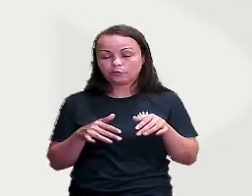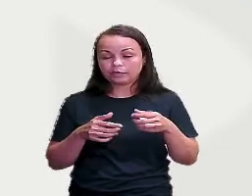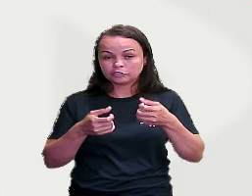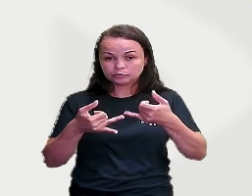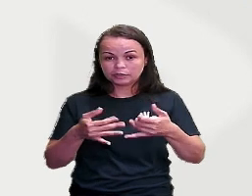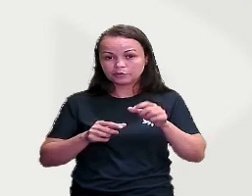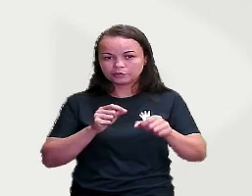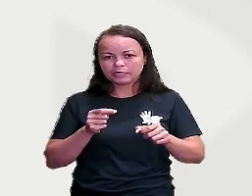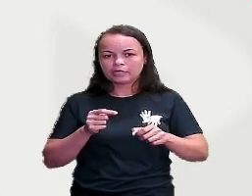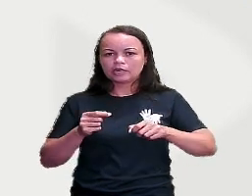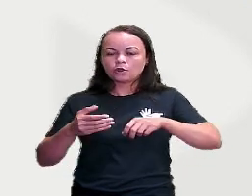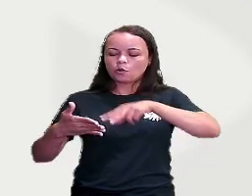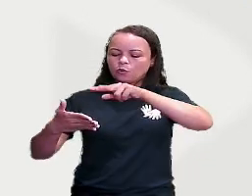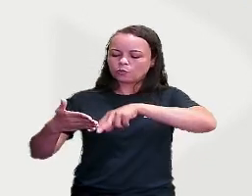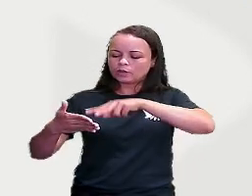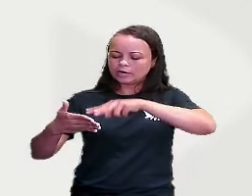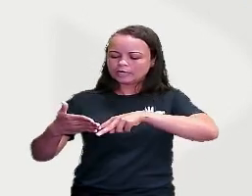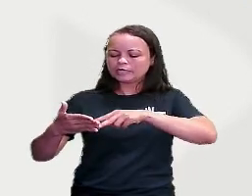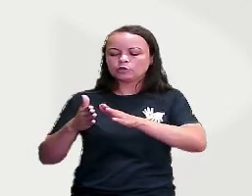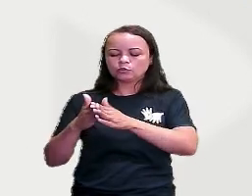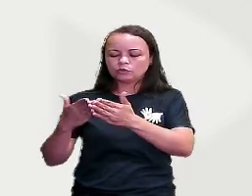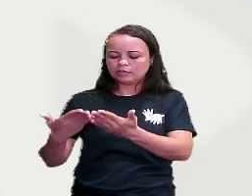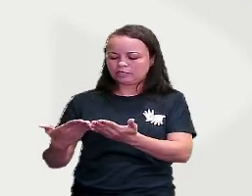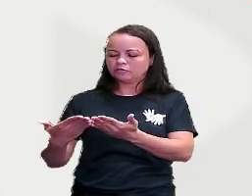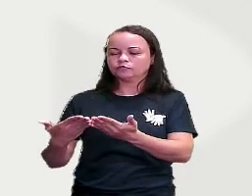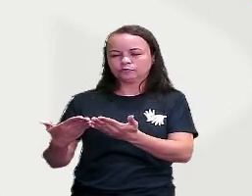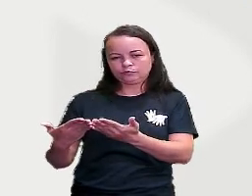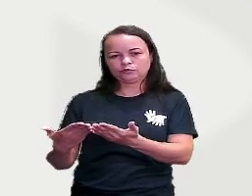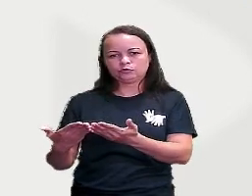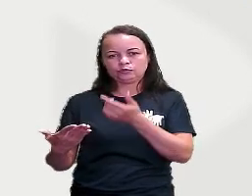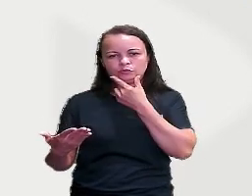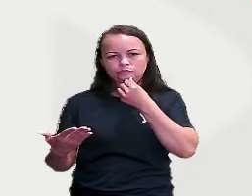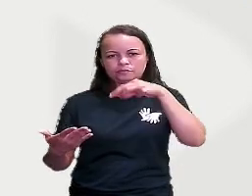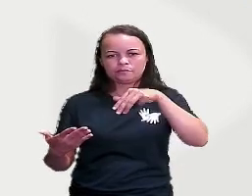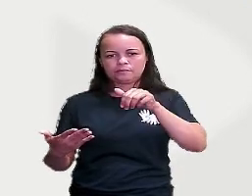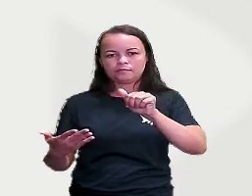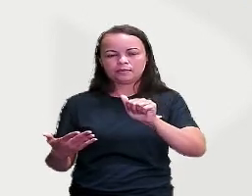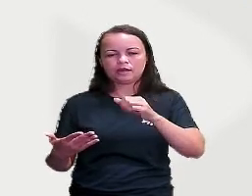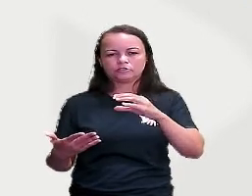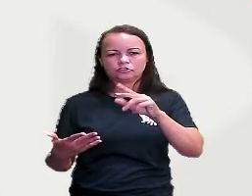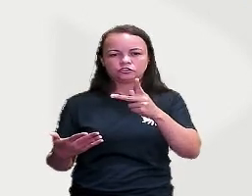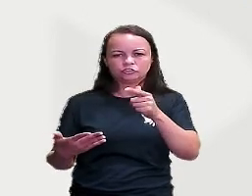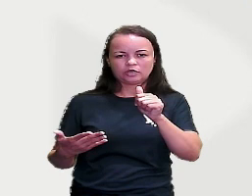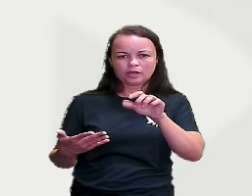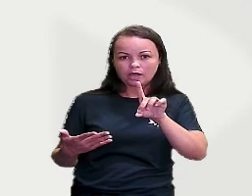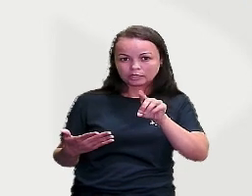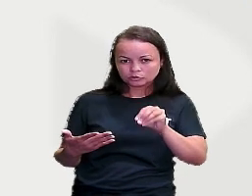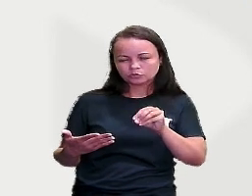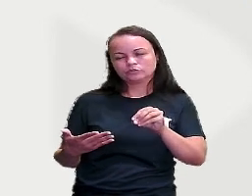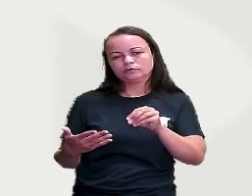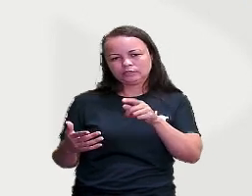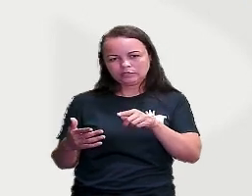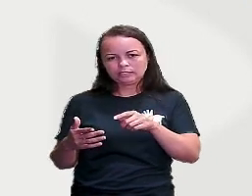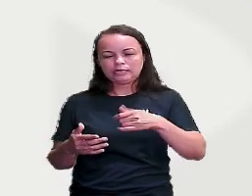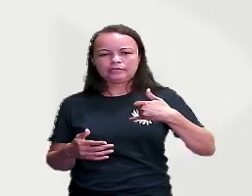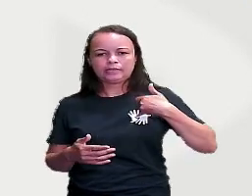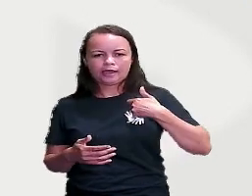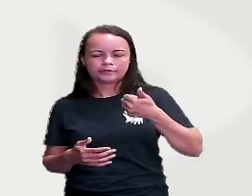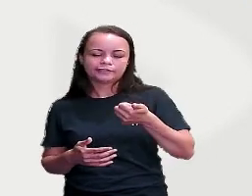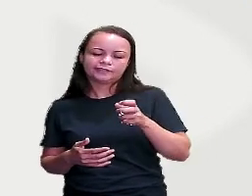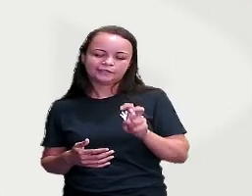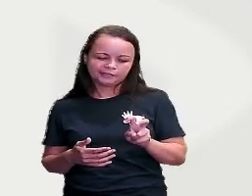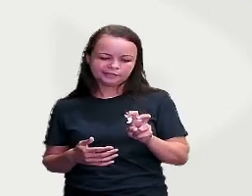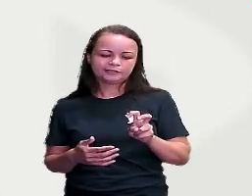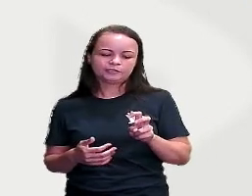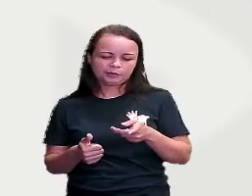pela primeira vez aos 15 anos de idade. Você comprou a gilete? Então, aí também é uma metonímia. Ó, você comprou